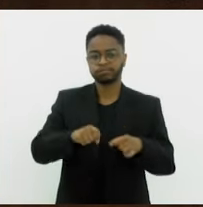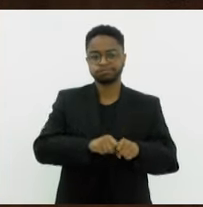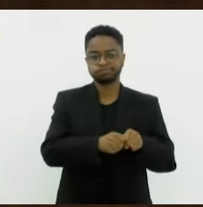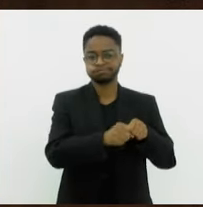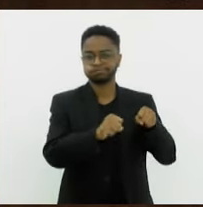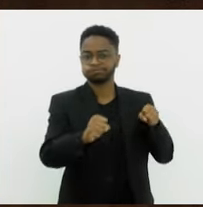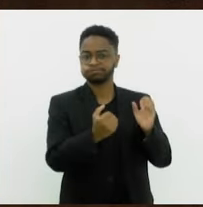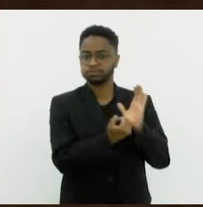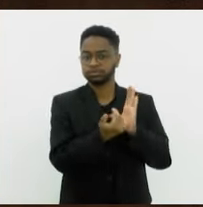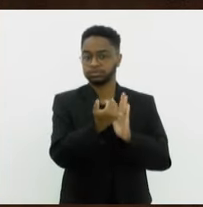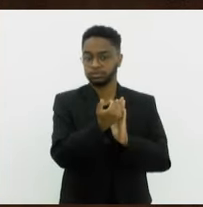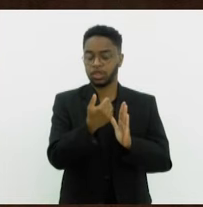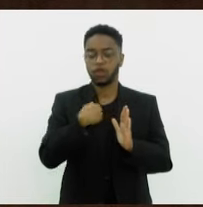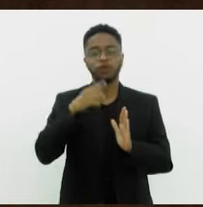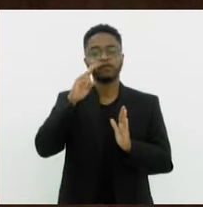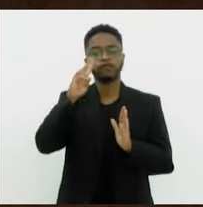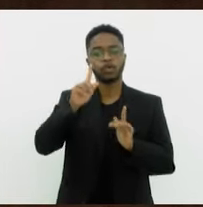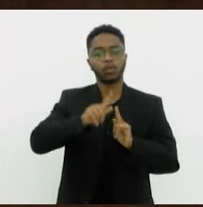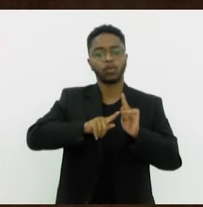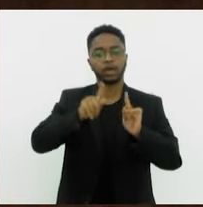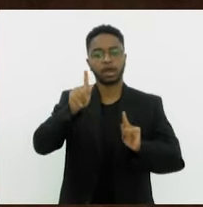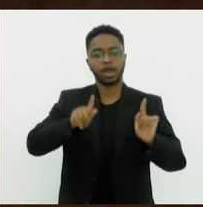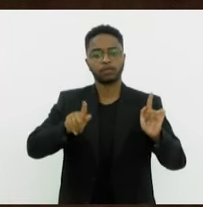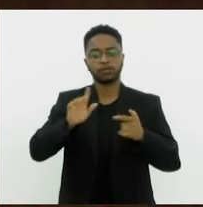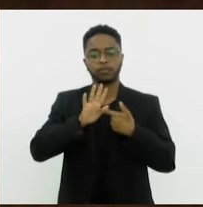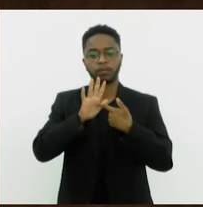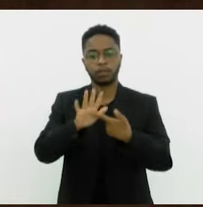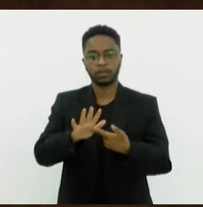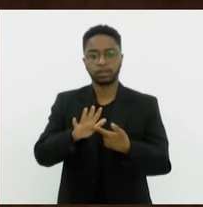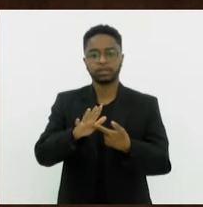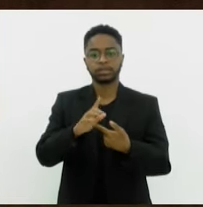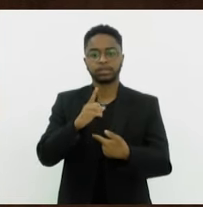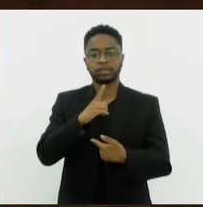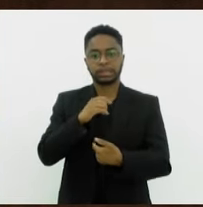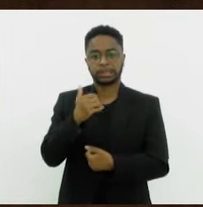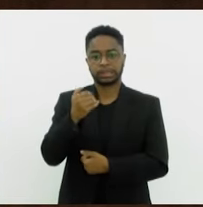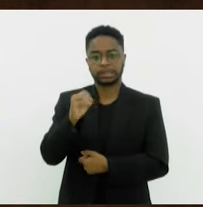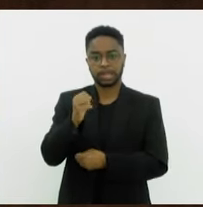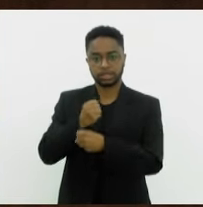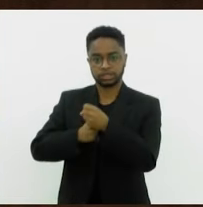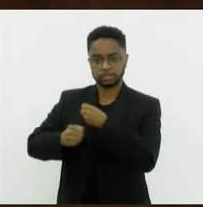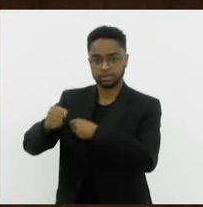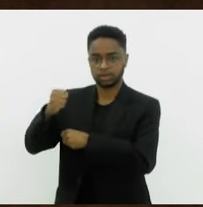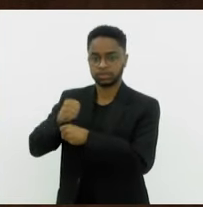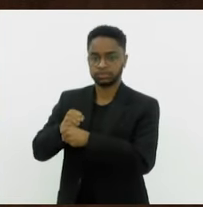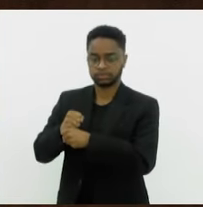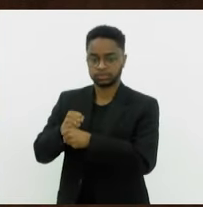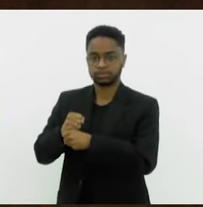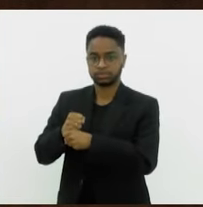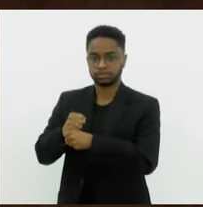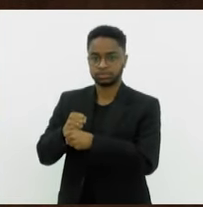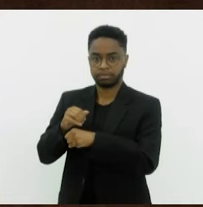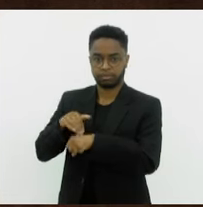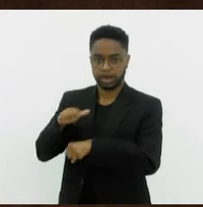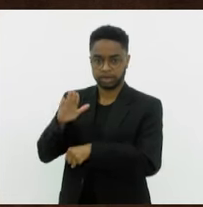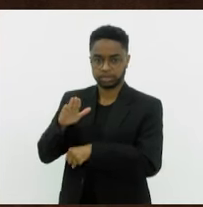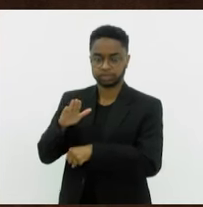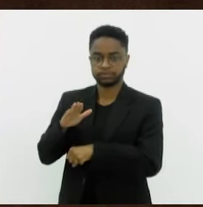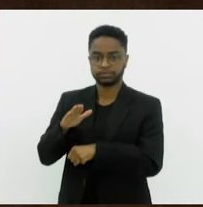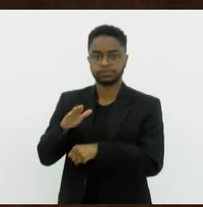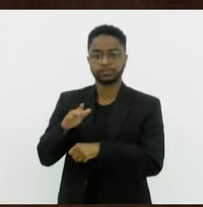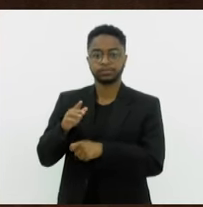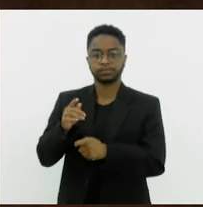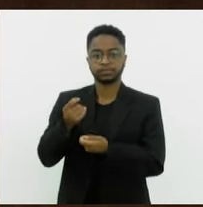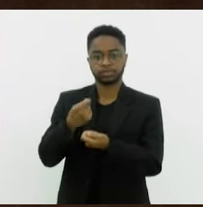outro dia vi um gráfico que há mais de uma década atrás o agronegócio, em relação à